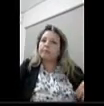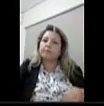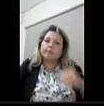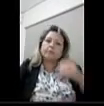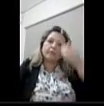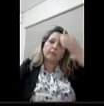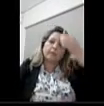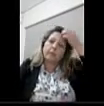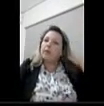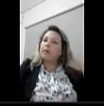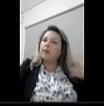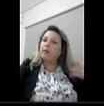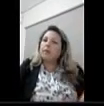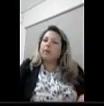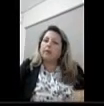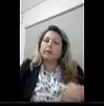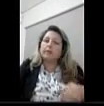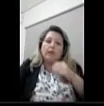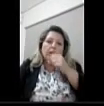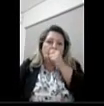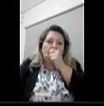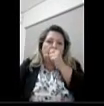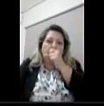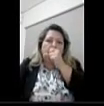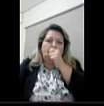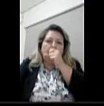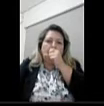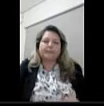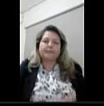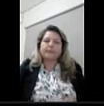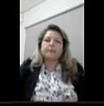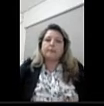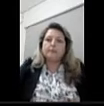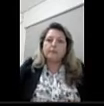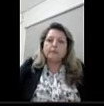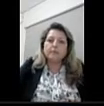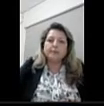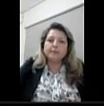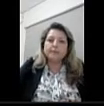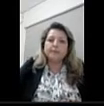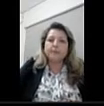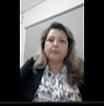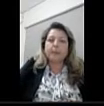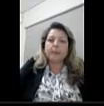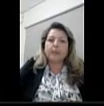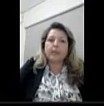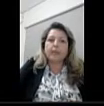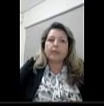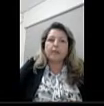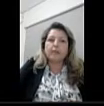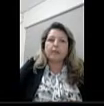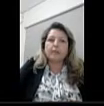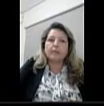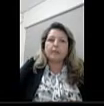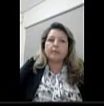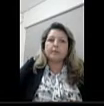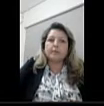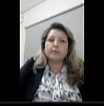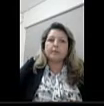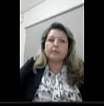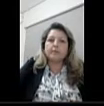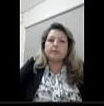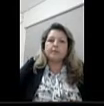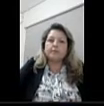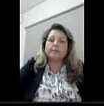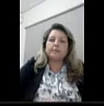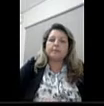ainda vai ter o reforço positivo, que vai ser uma consequência natural, que é a criança muitas vezes conseguir fazer e ficar feliz. E às